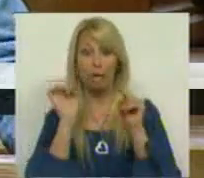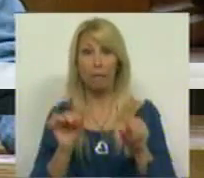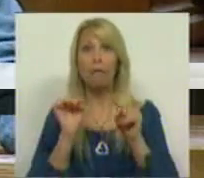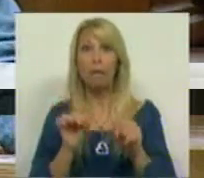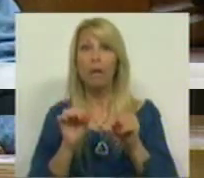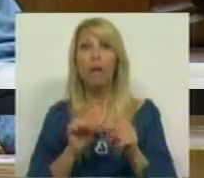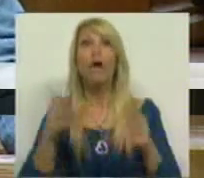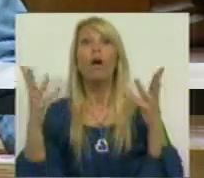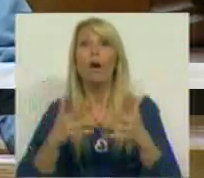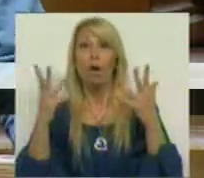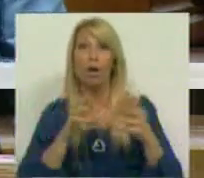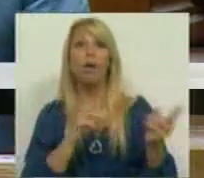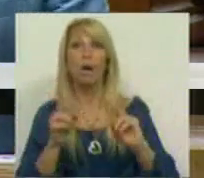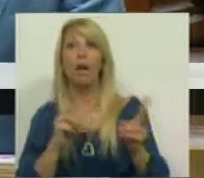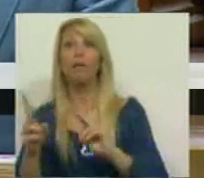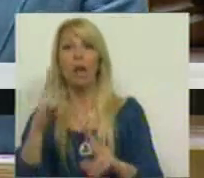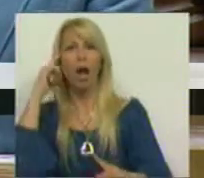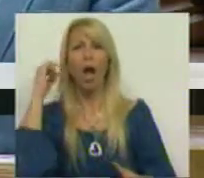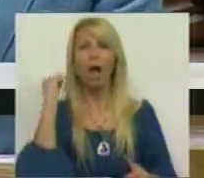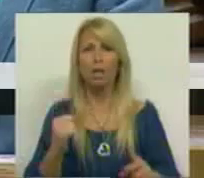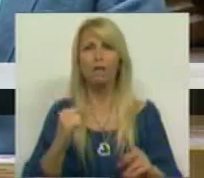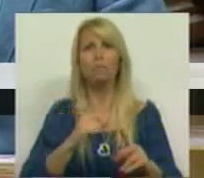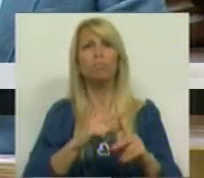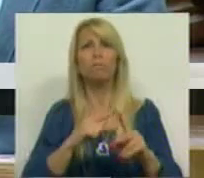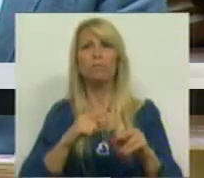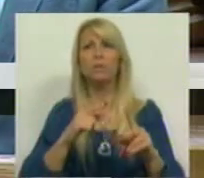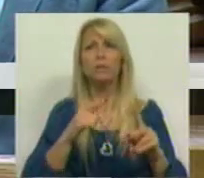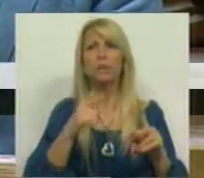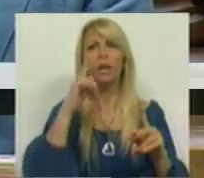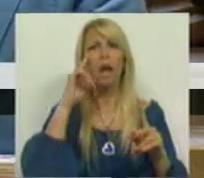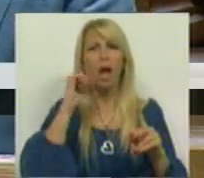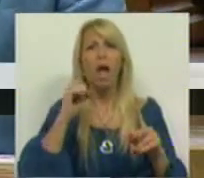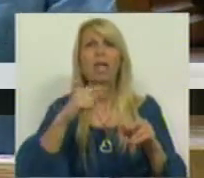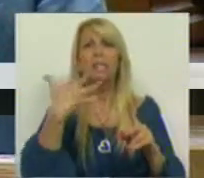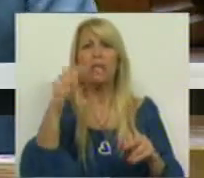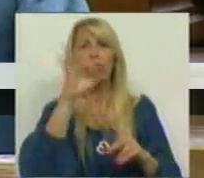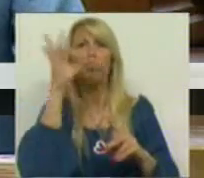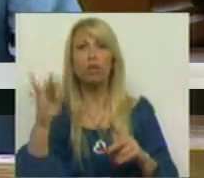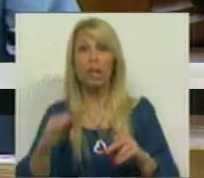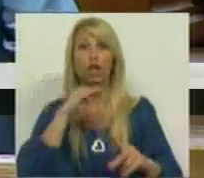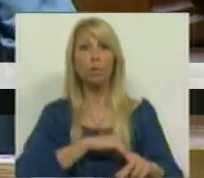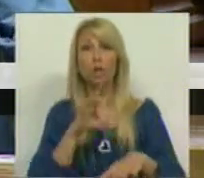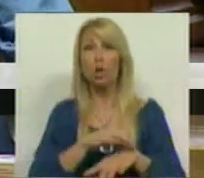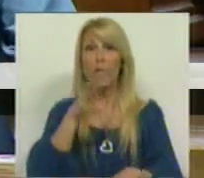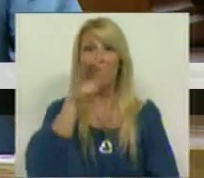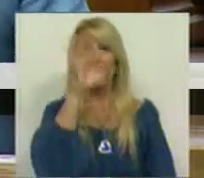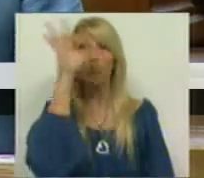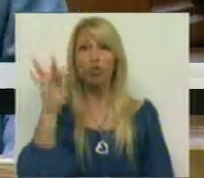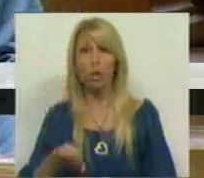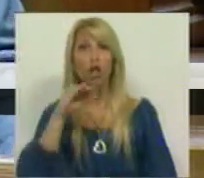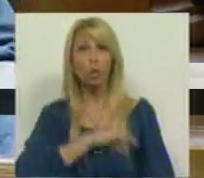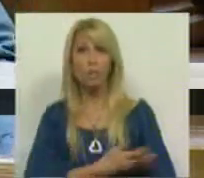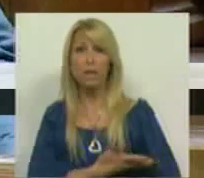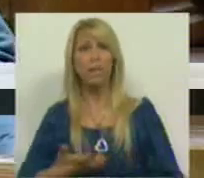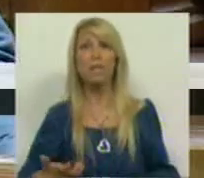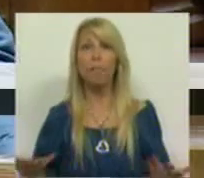orçamento retificativo ataca em 5% o subsídio de doença, em 6% o subsídio de desemprego,